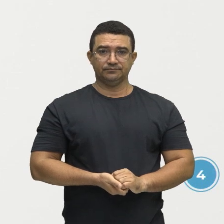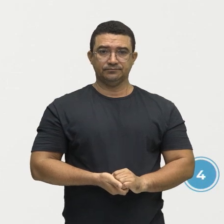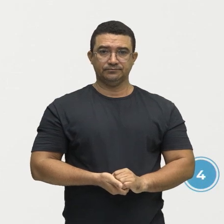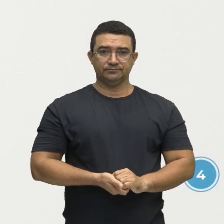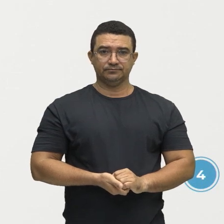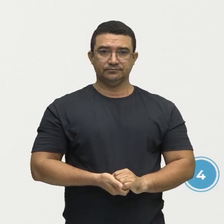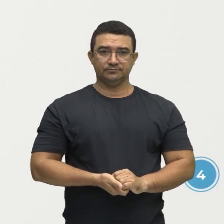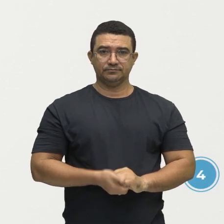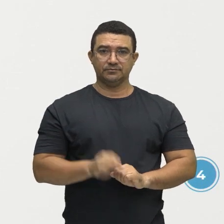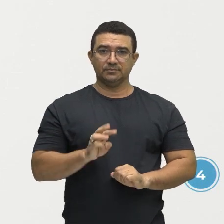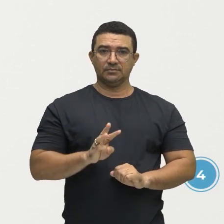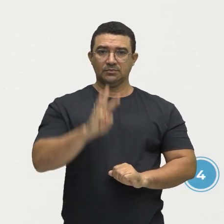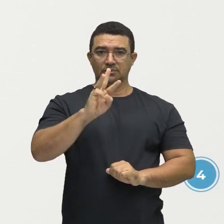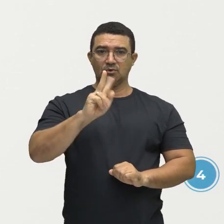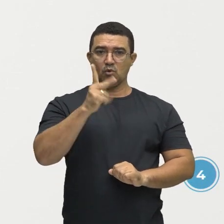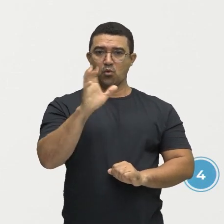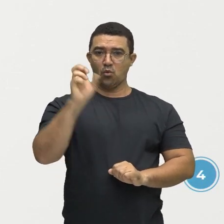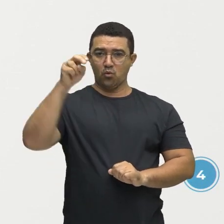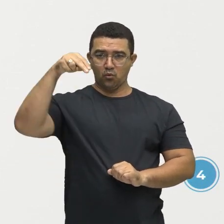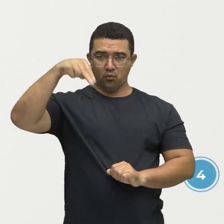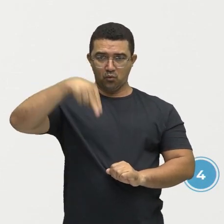When,